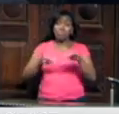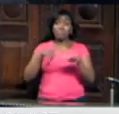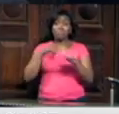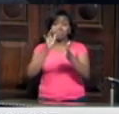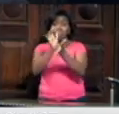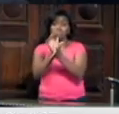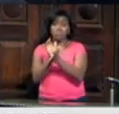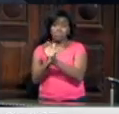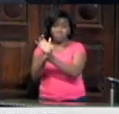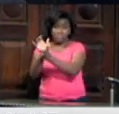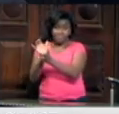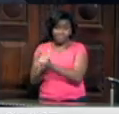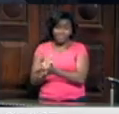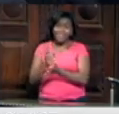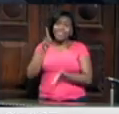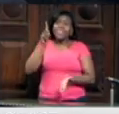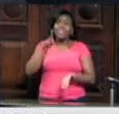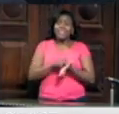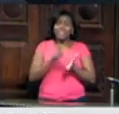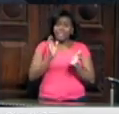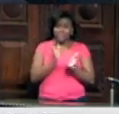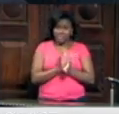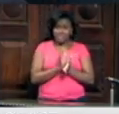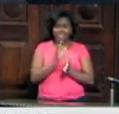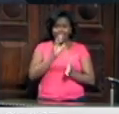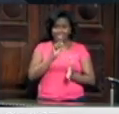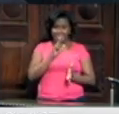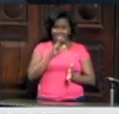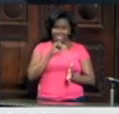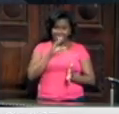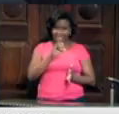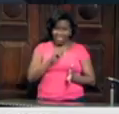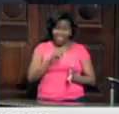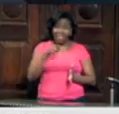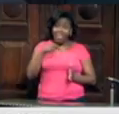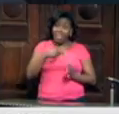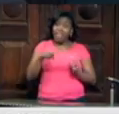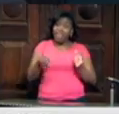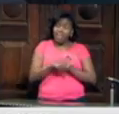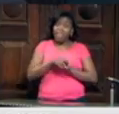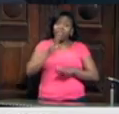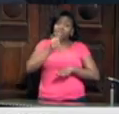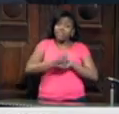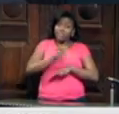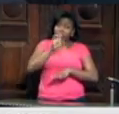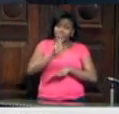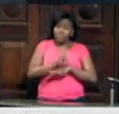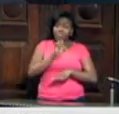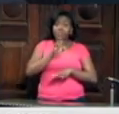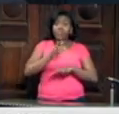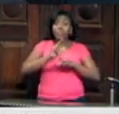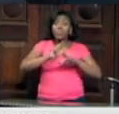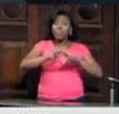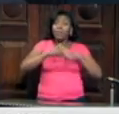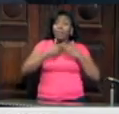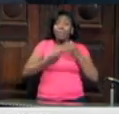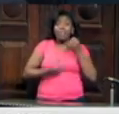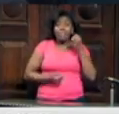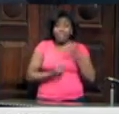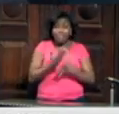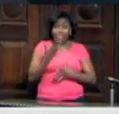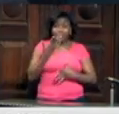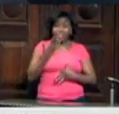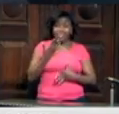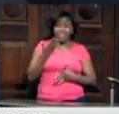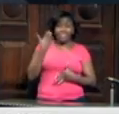estaduais. Na verdade, a Academia Carioca de Letras é uma academia estadual sui generis, pelo fato de ter sido criada no